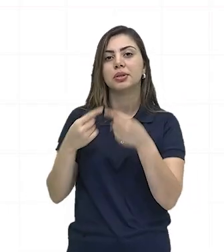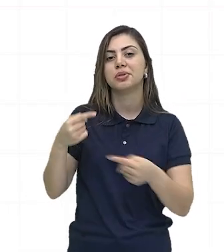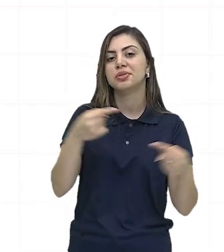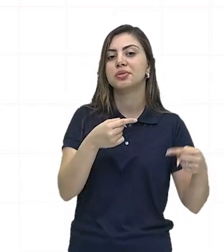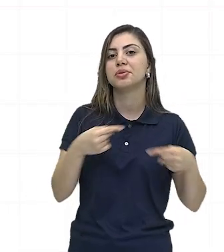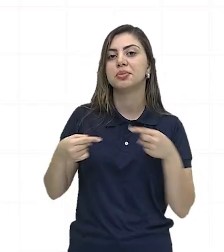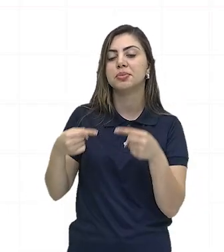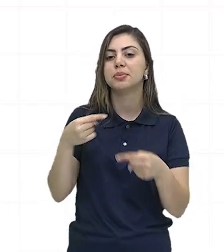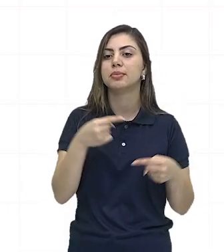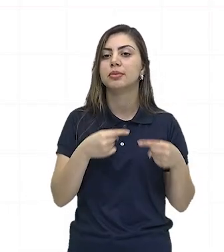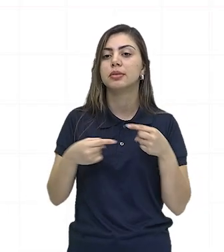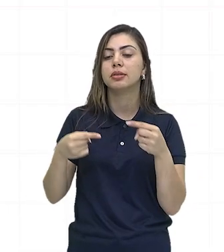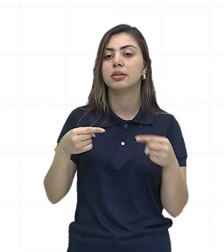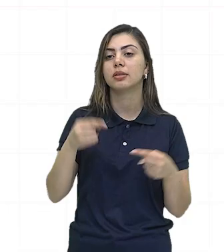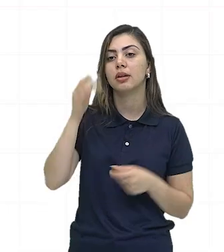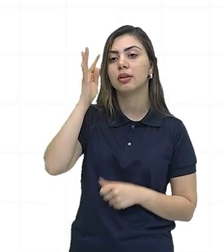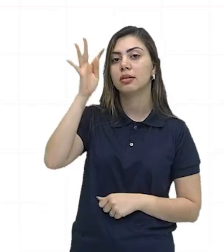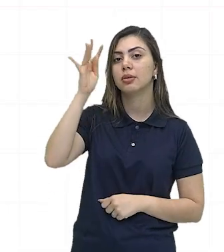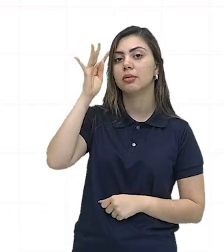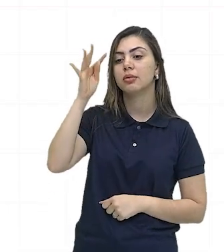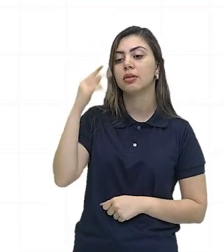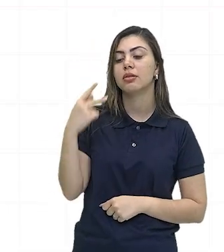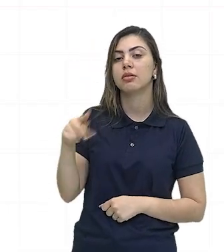pela teoria de Wegener,